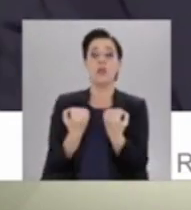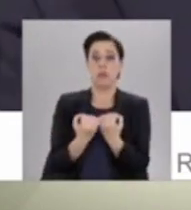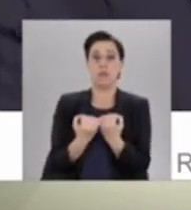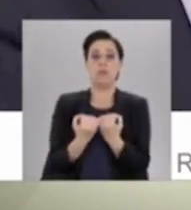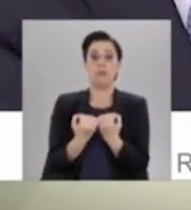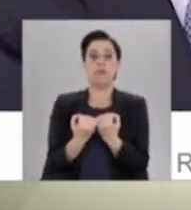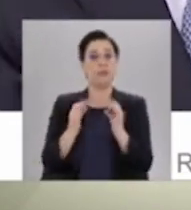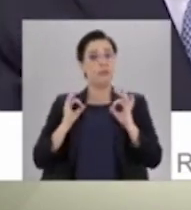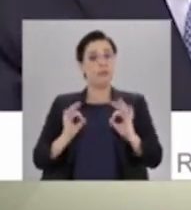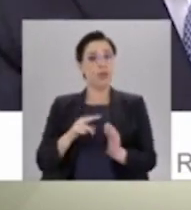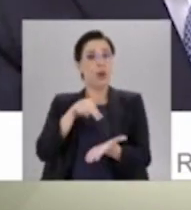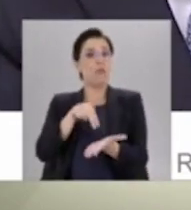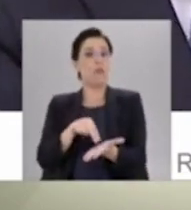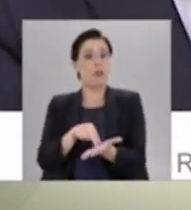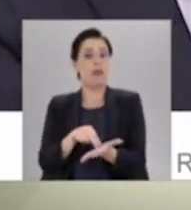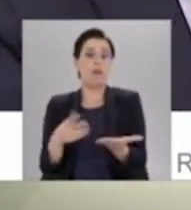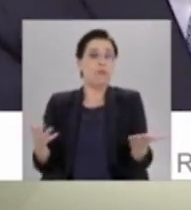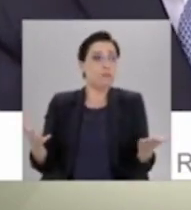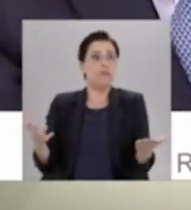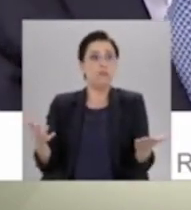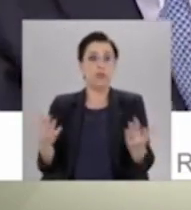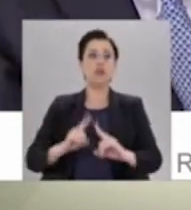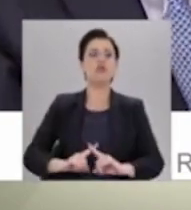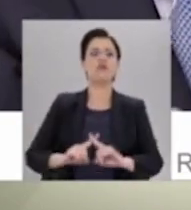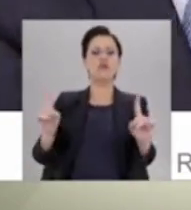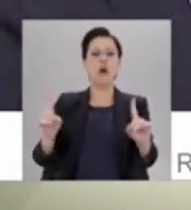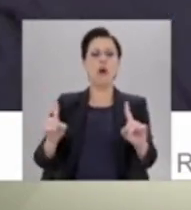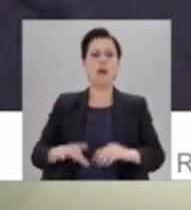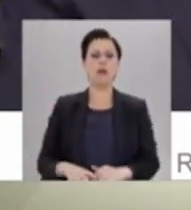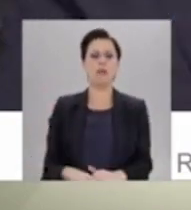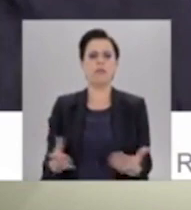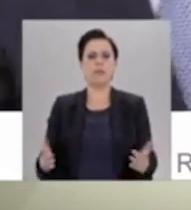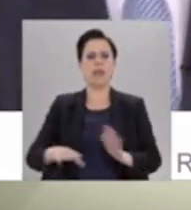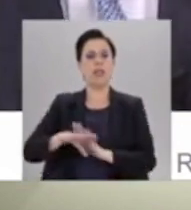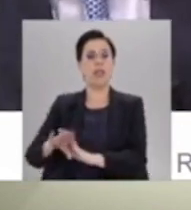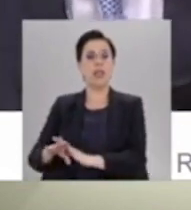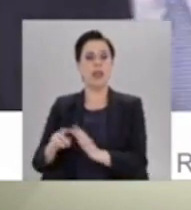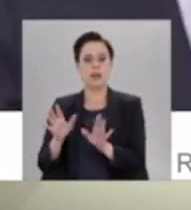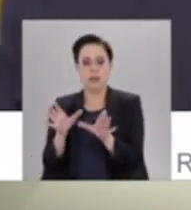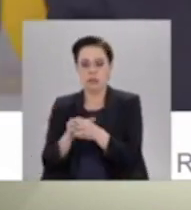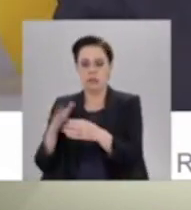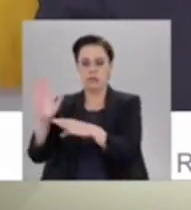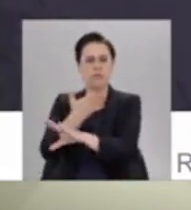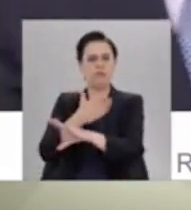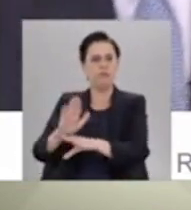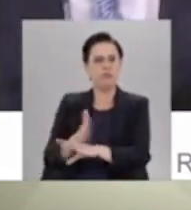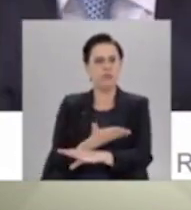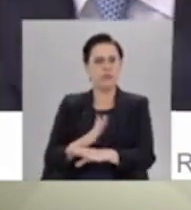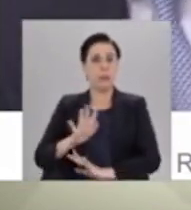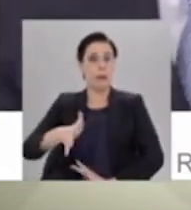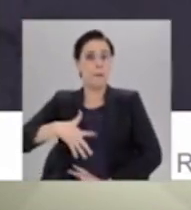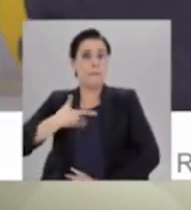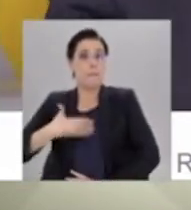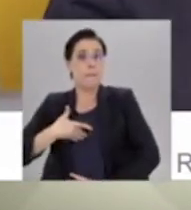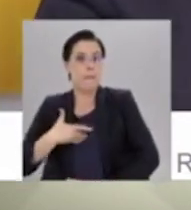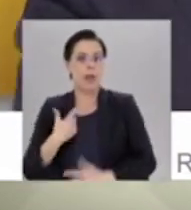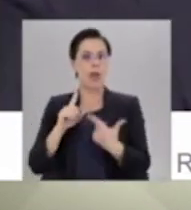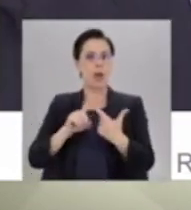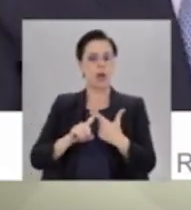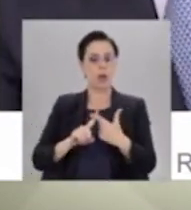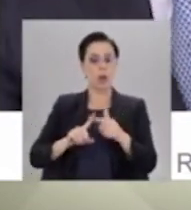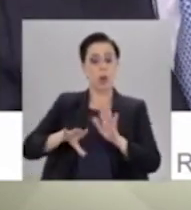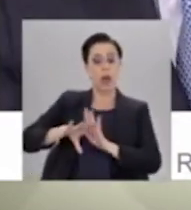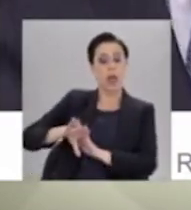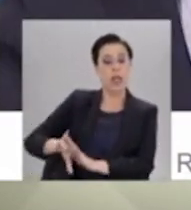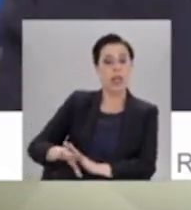que são posições que são diferentes de uma direita securitária, de uma direita do medo, de uma direita dos